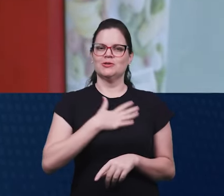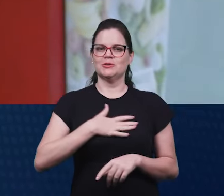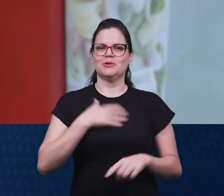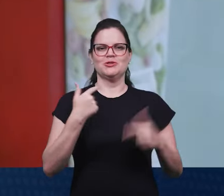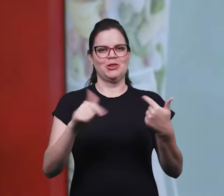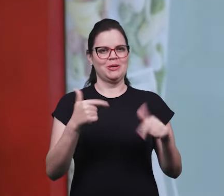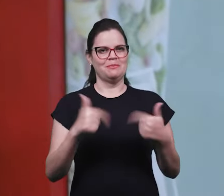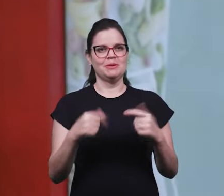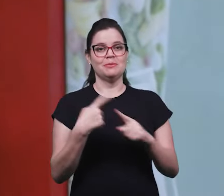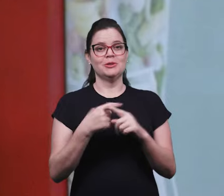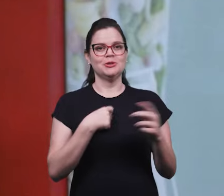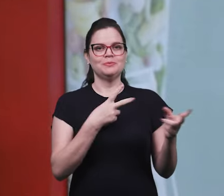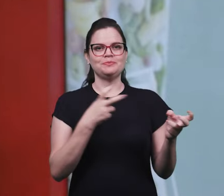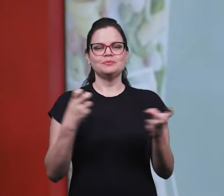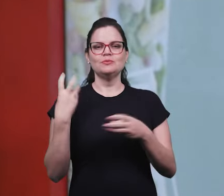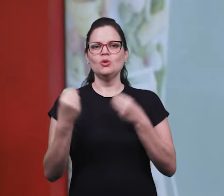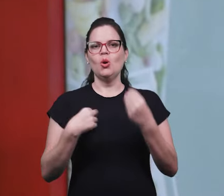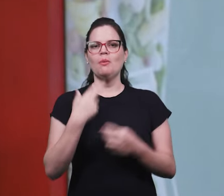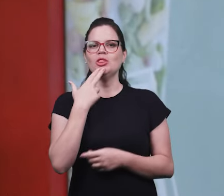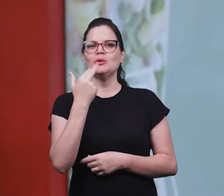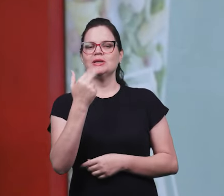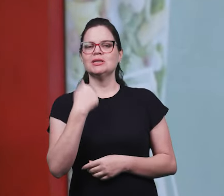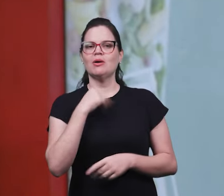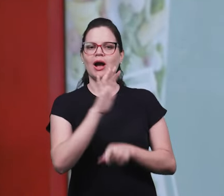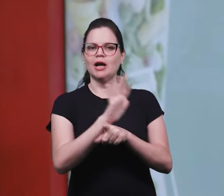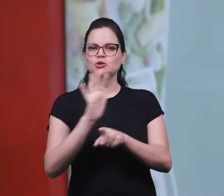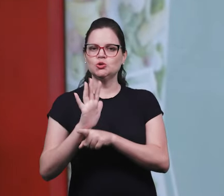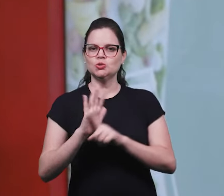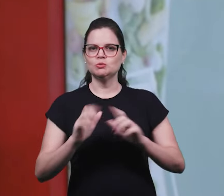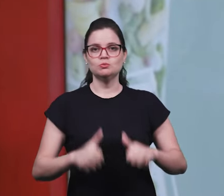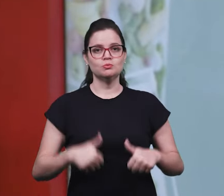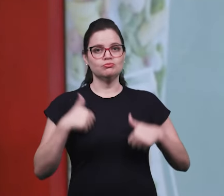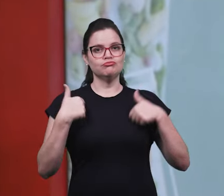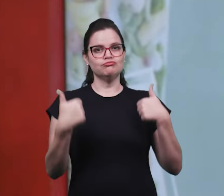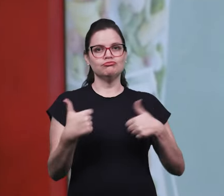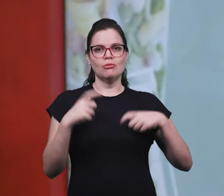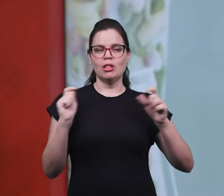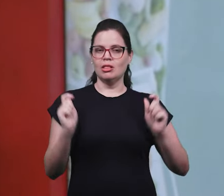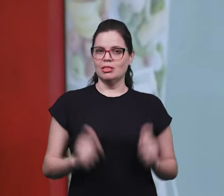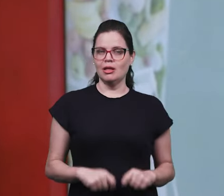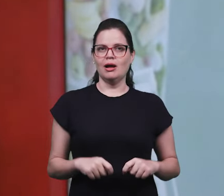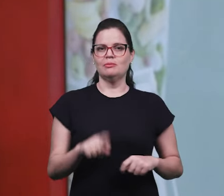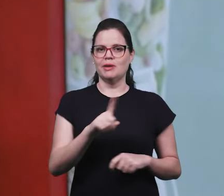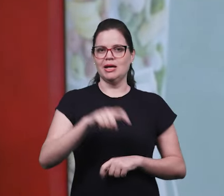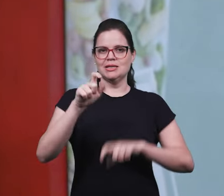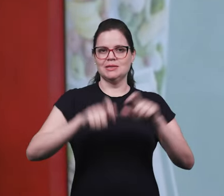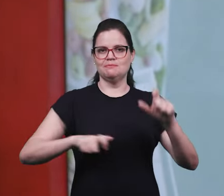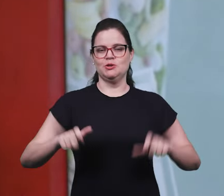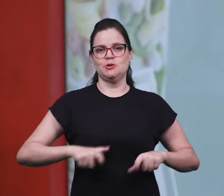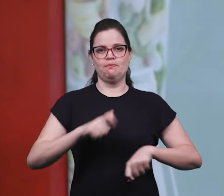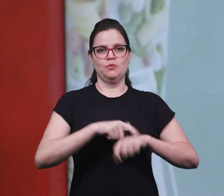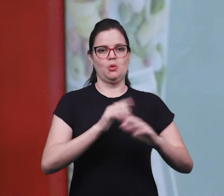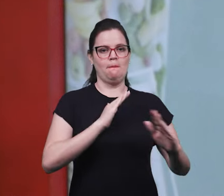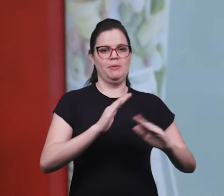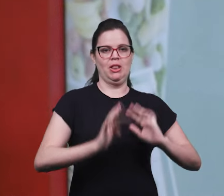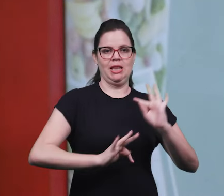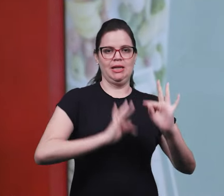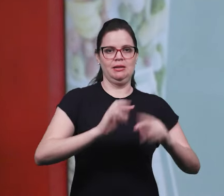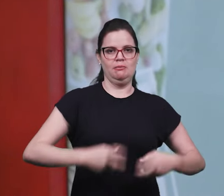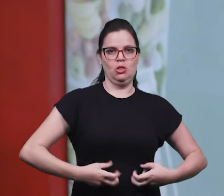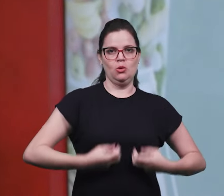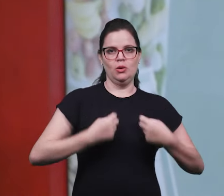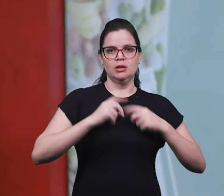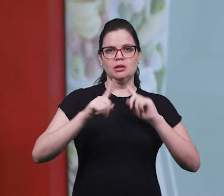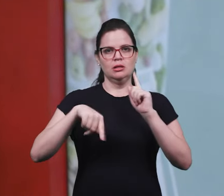trabalhar quando a gente ver o que a nutrição pode fazer de tão positivo para esses pacientes durante o tratamento e pós